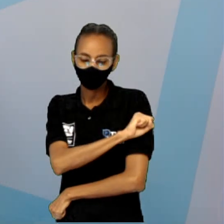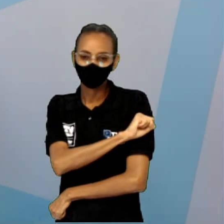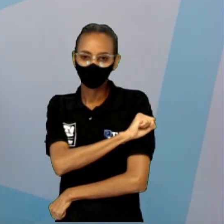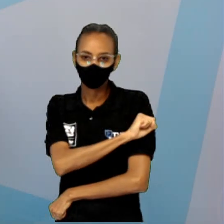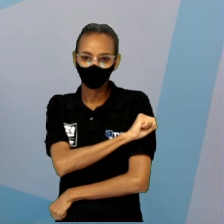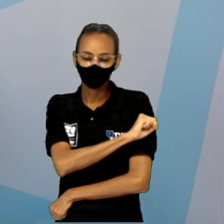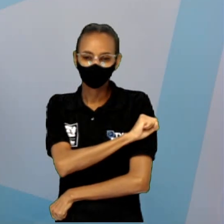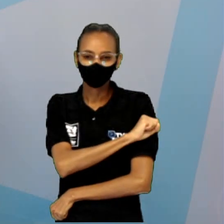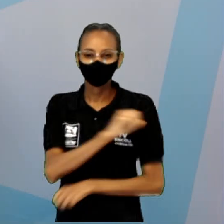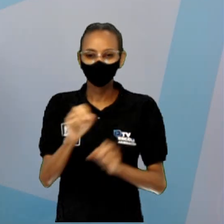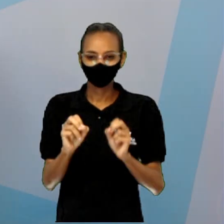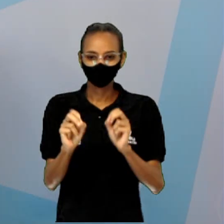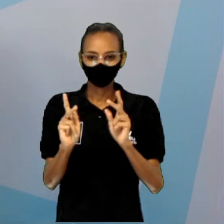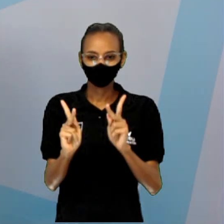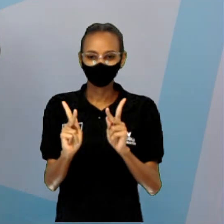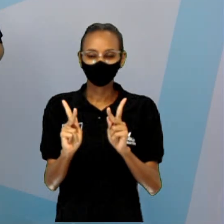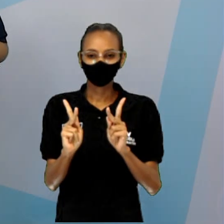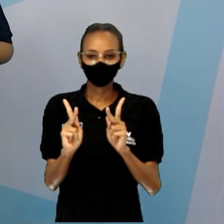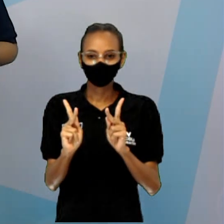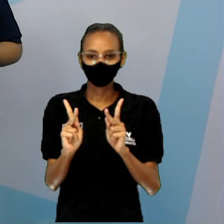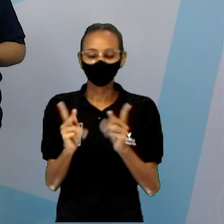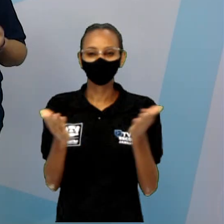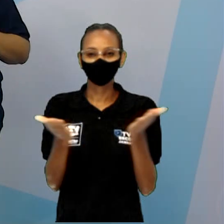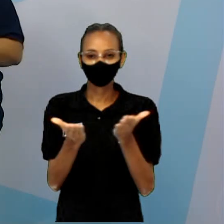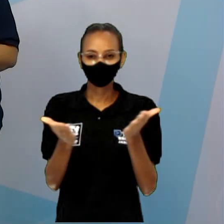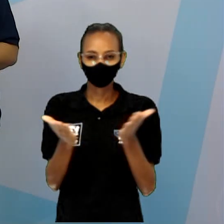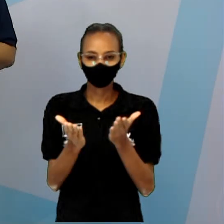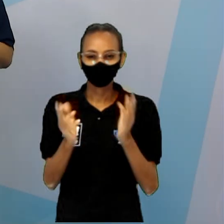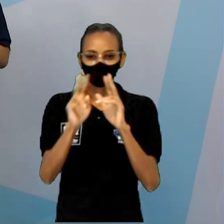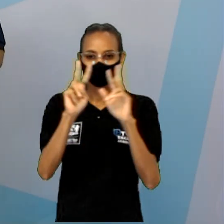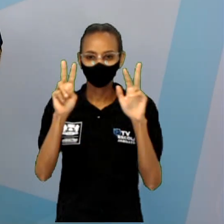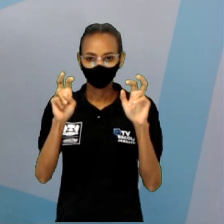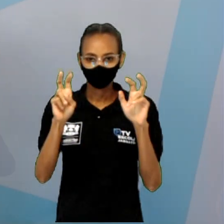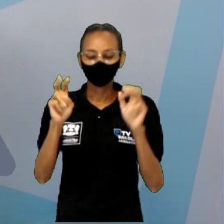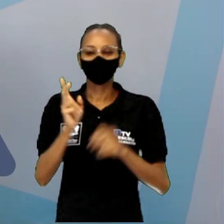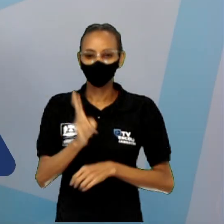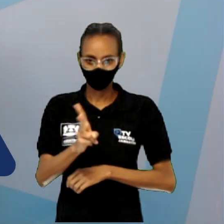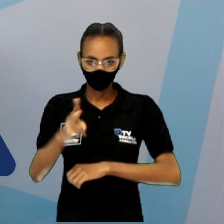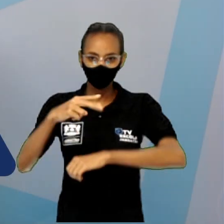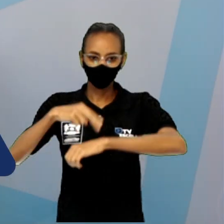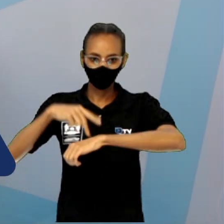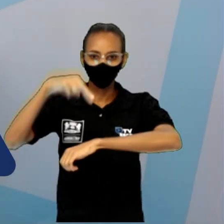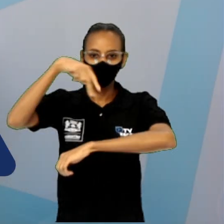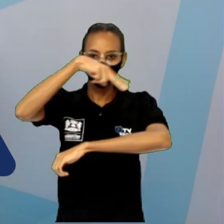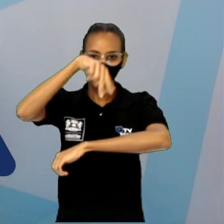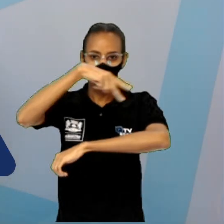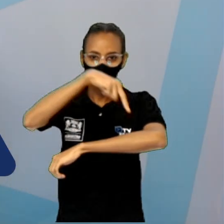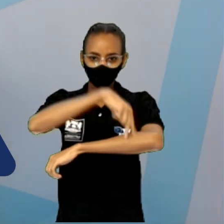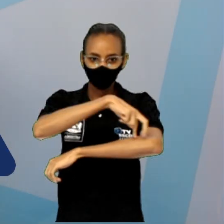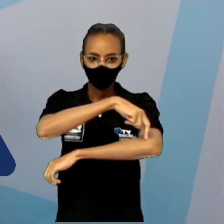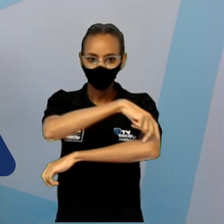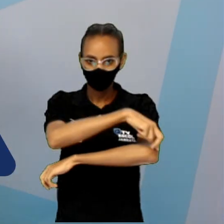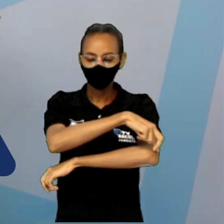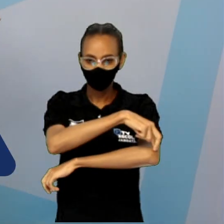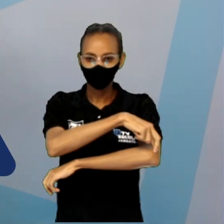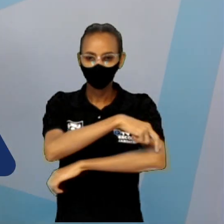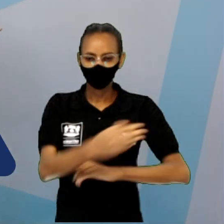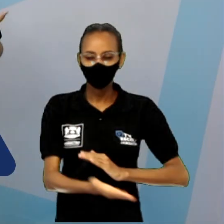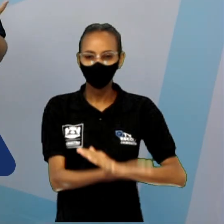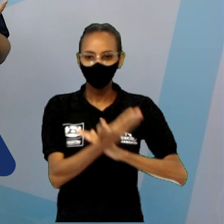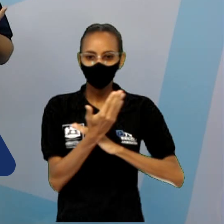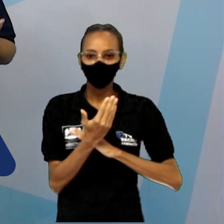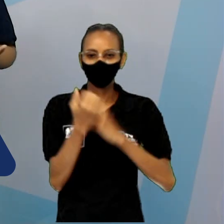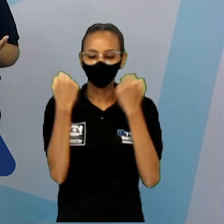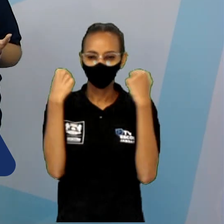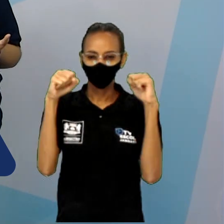Fundamental, ok? Nosso conteúdo continua sendo a ginástica, mais especificamente a ginástica de